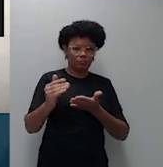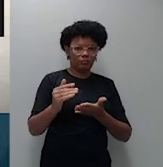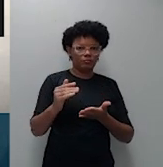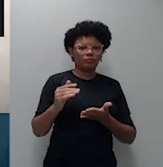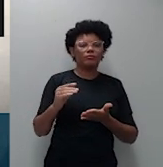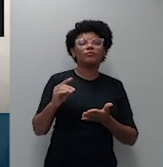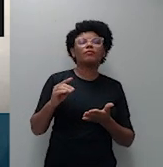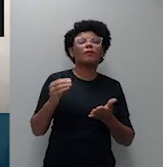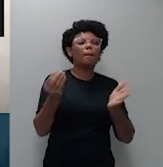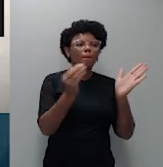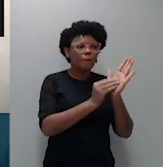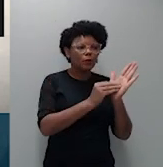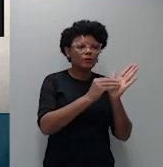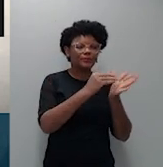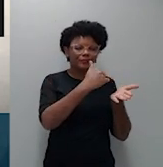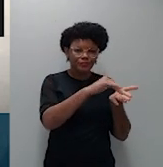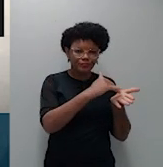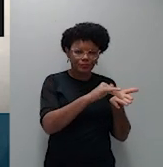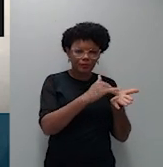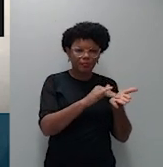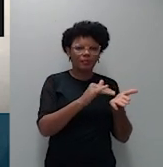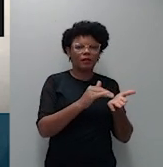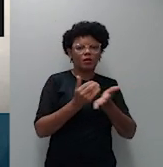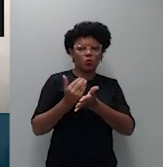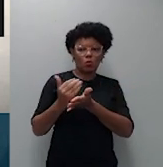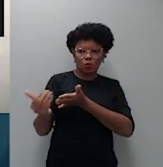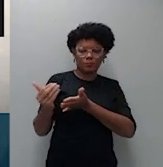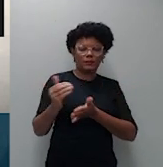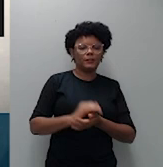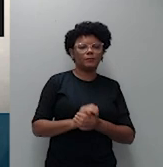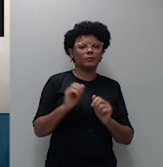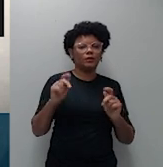Quatros Vista logo no começo também